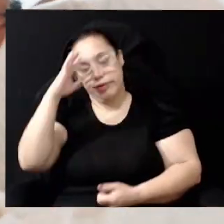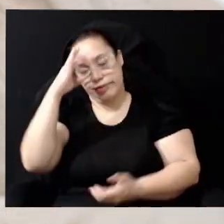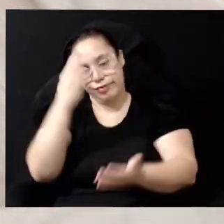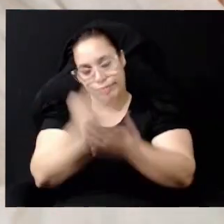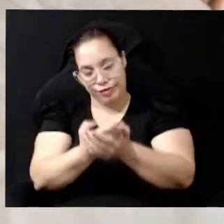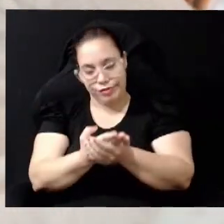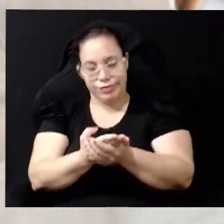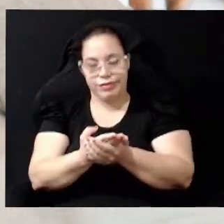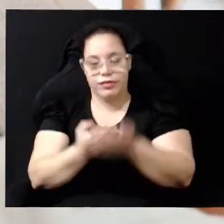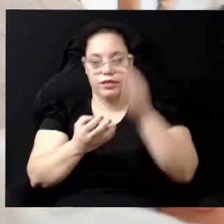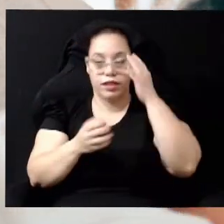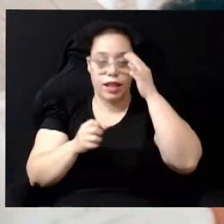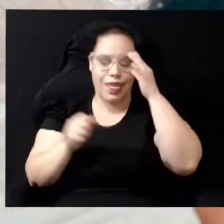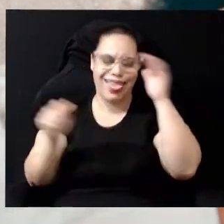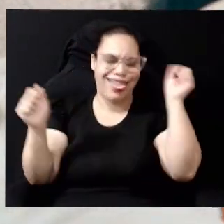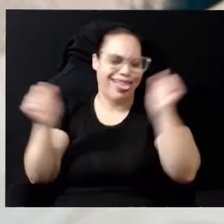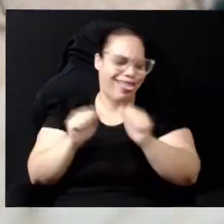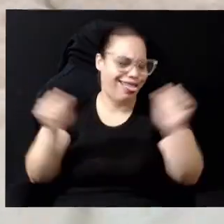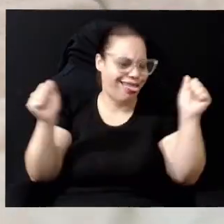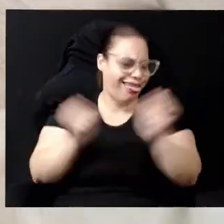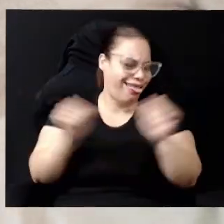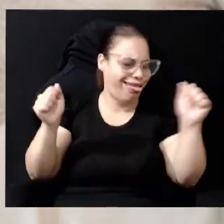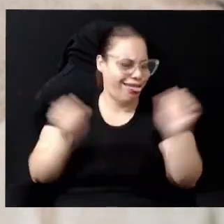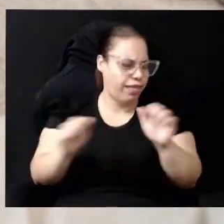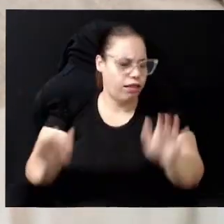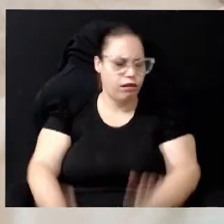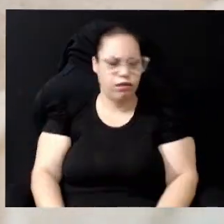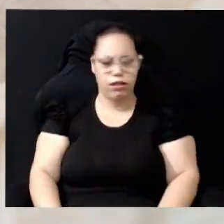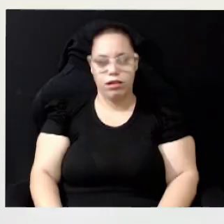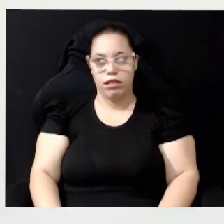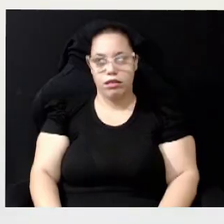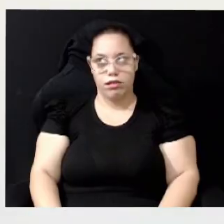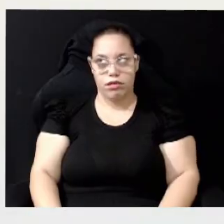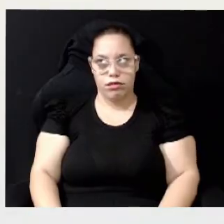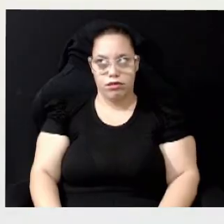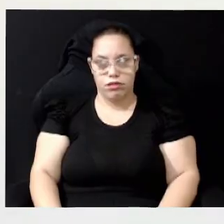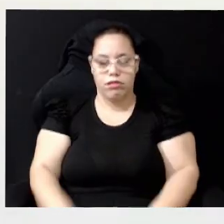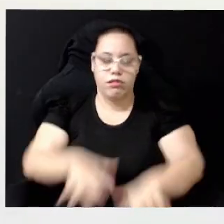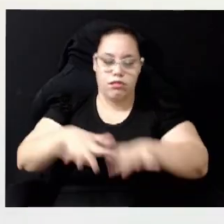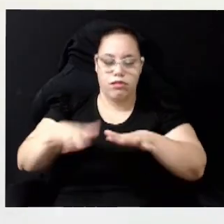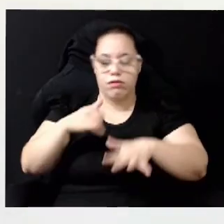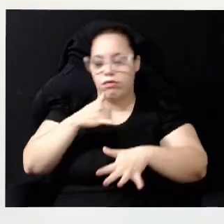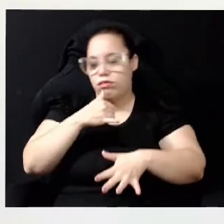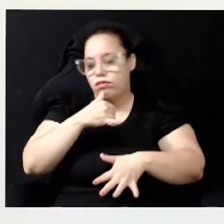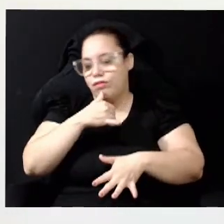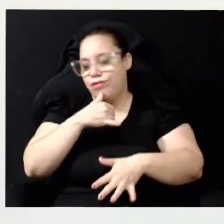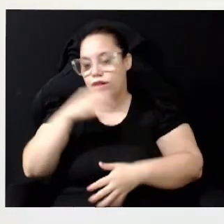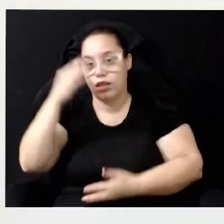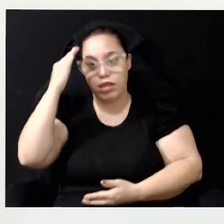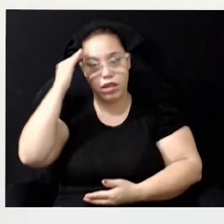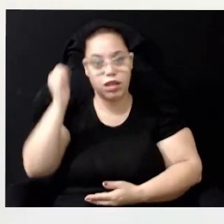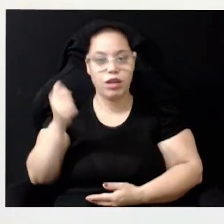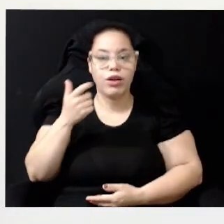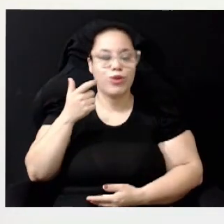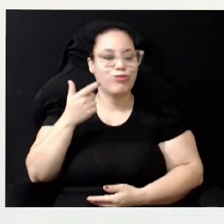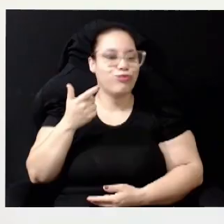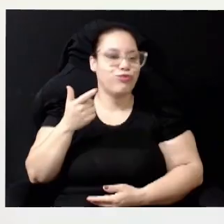muito a birra, né? Muitas vezes as crianças, quando estão naquele momento de frustração, acham que os pais não gostam